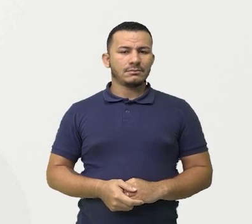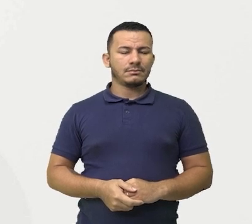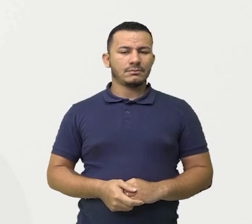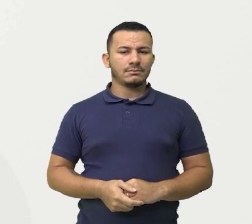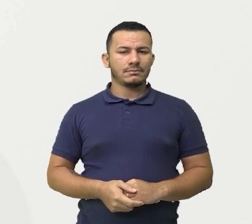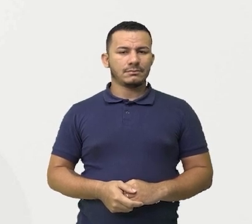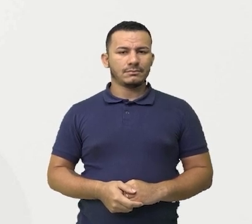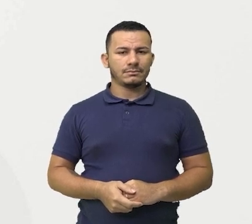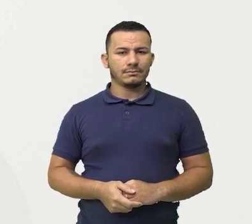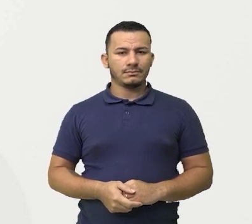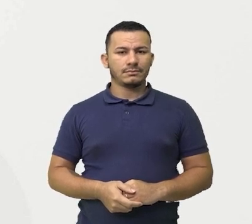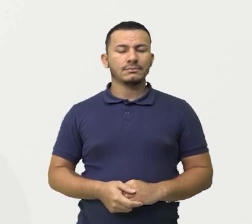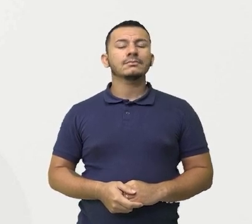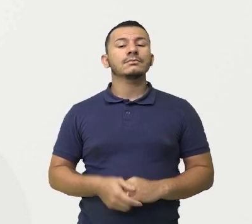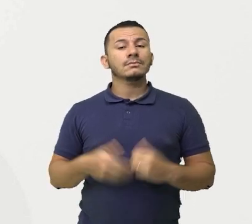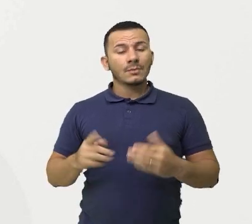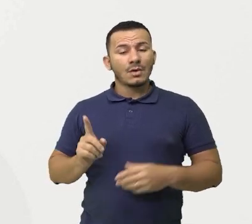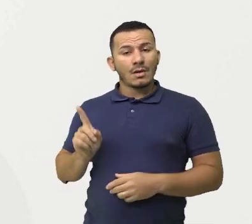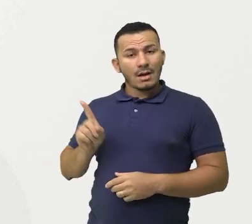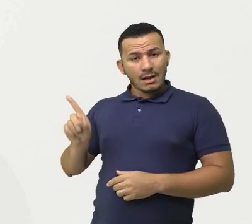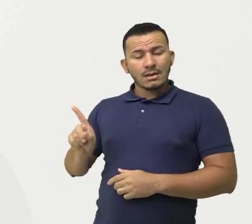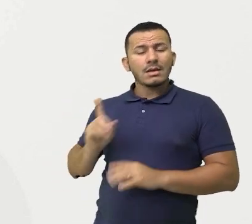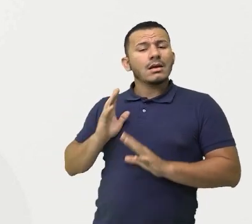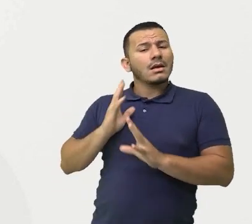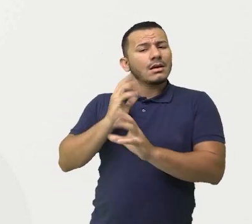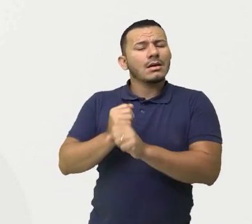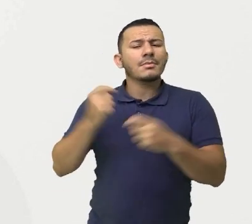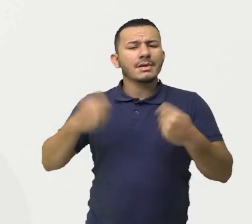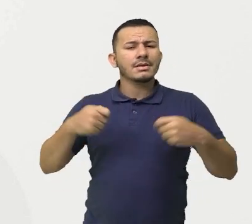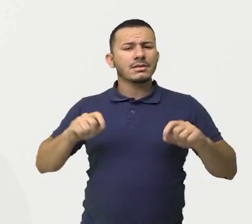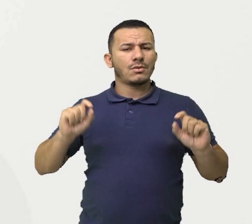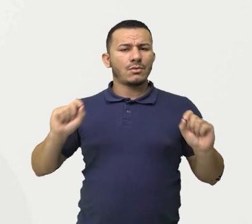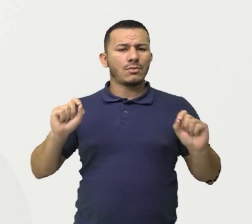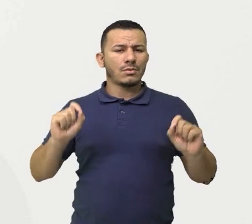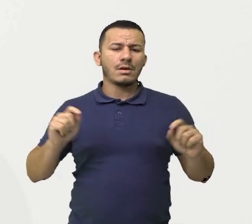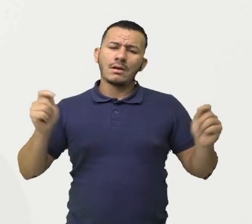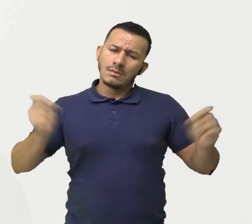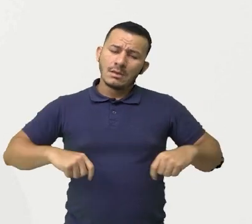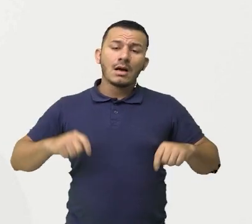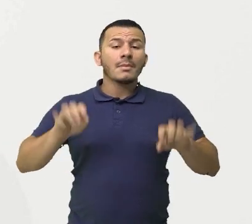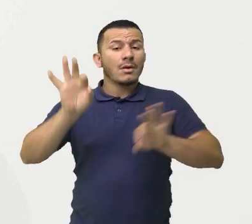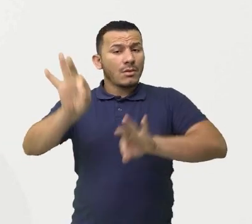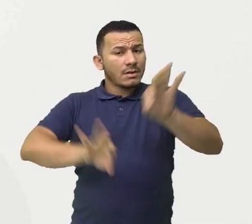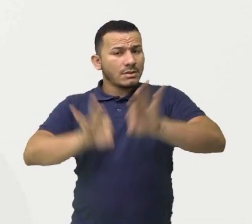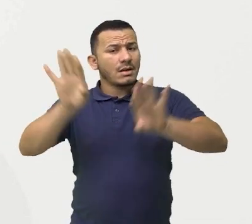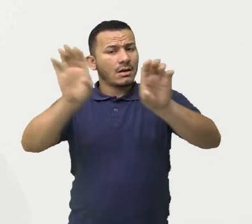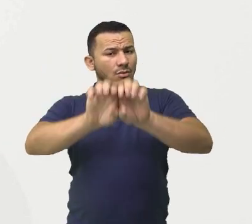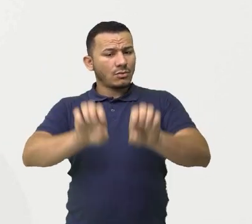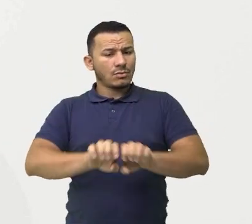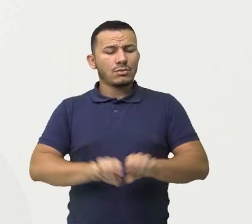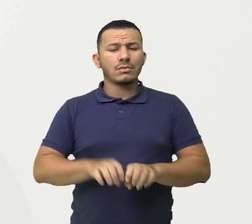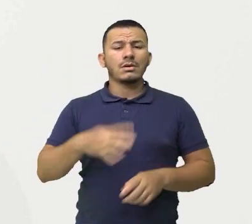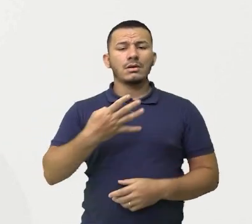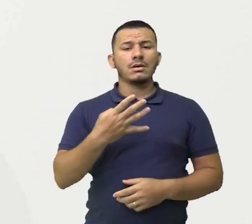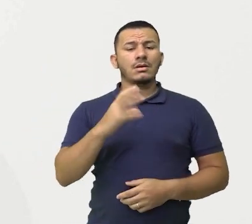então observe comigo. O que a gente tem que fazer? A princípio, você pode fazer assim, ó, 40%